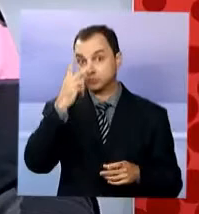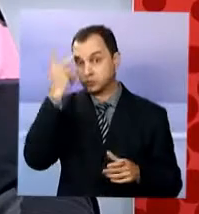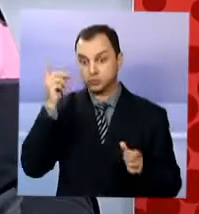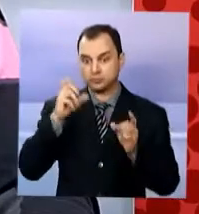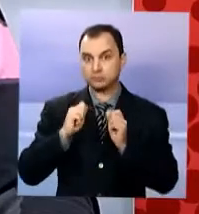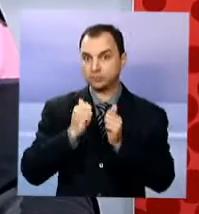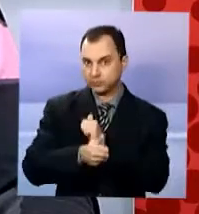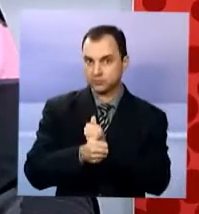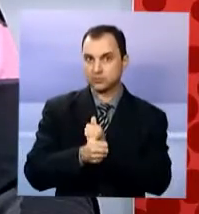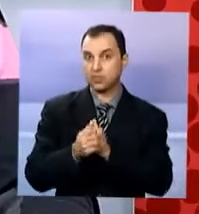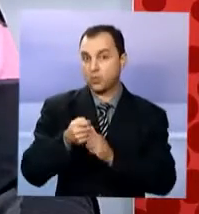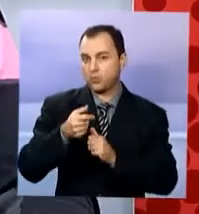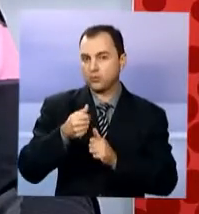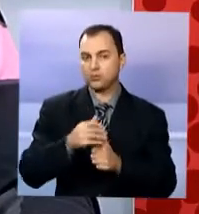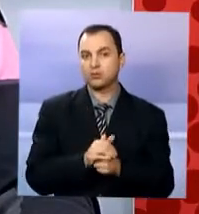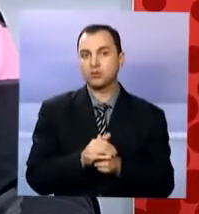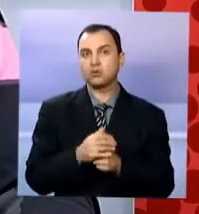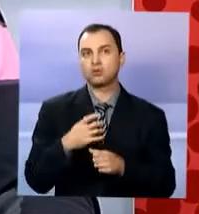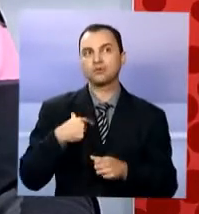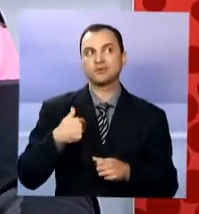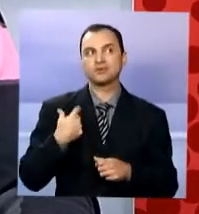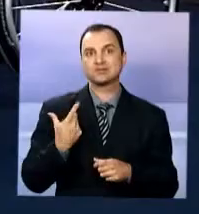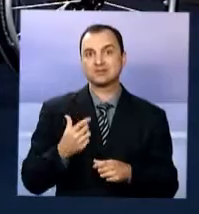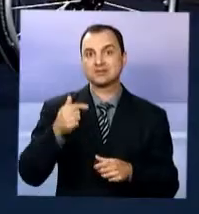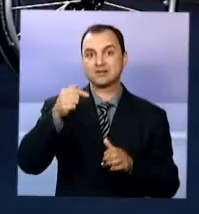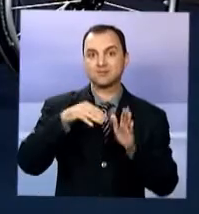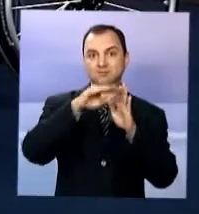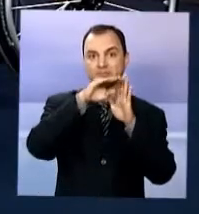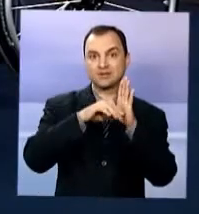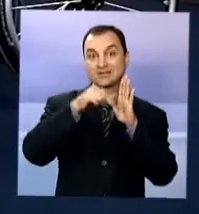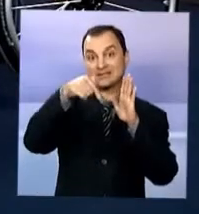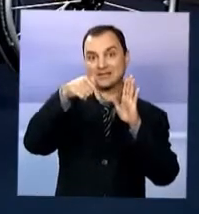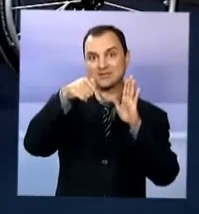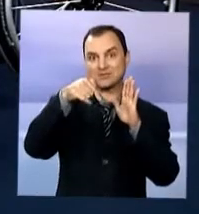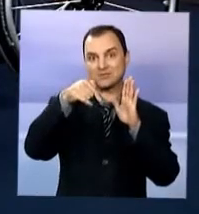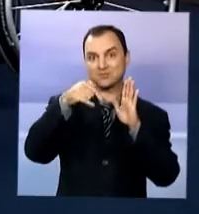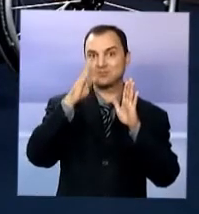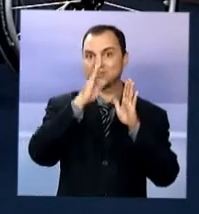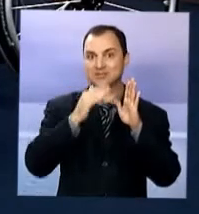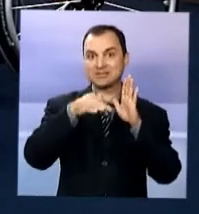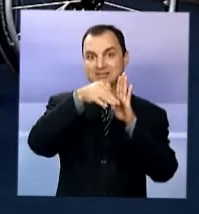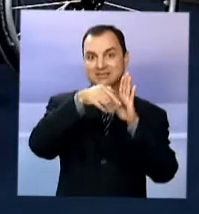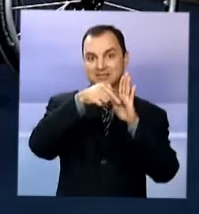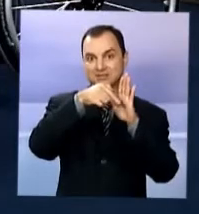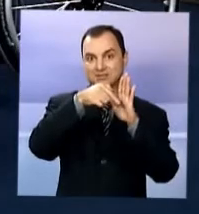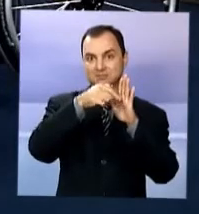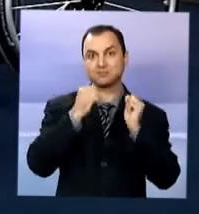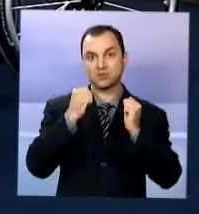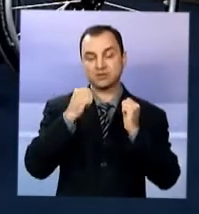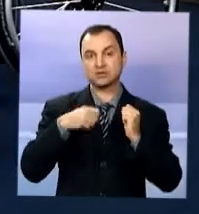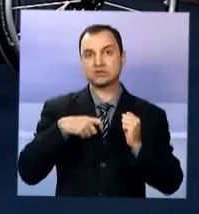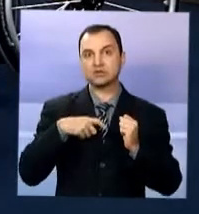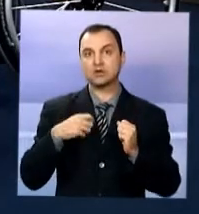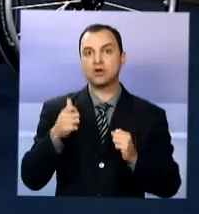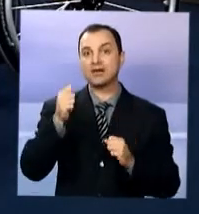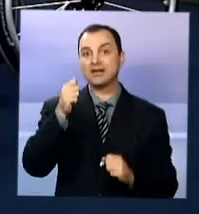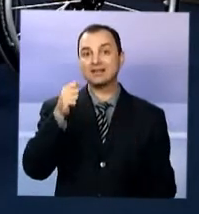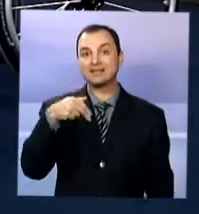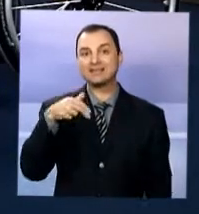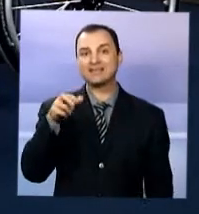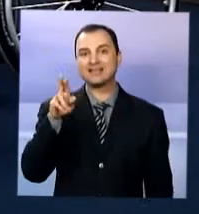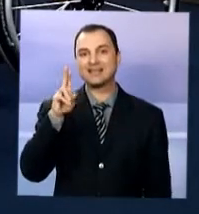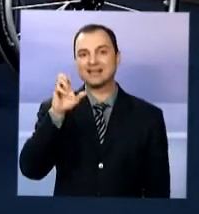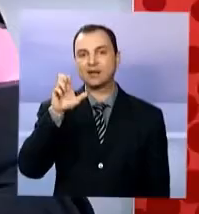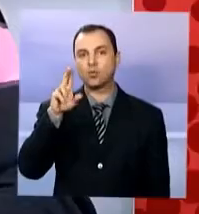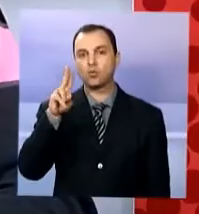atletas é e nós somos sétimo né Na Geral o Brasil hoje é uma das potências e eu andei o Quel